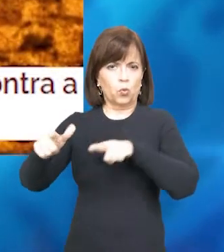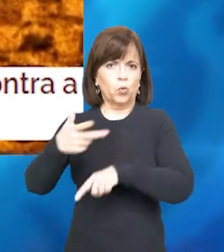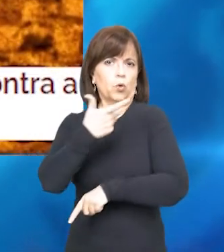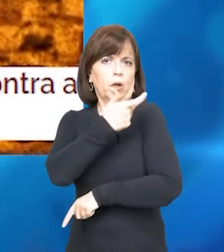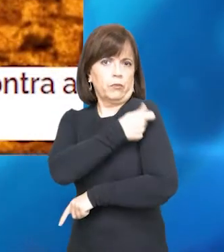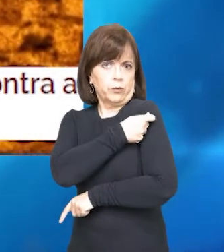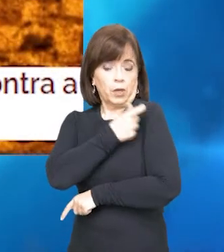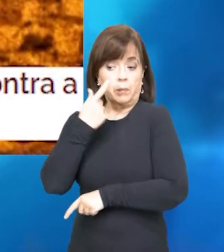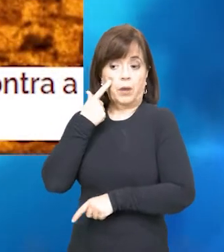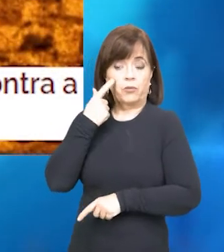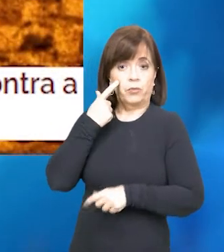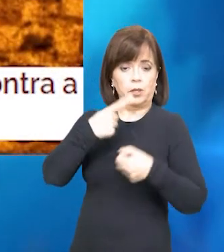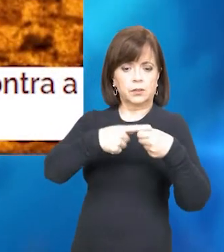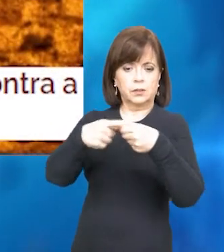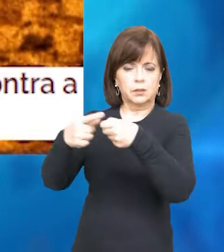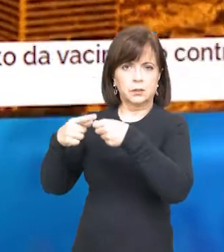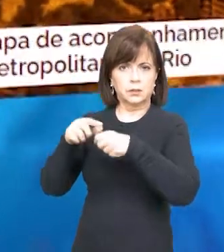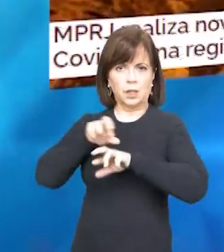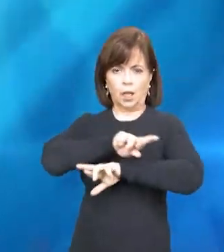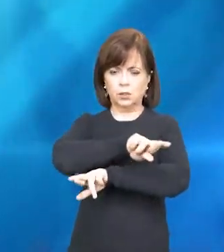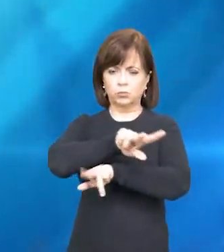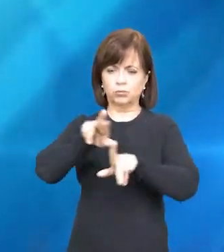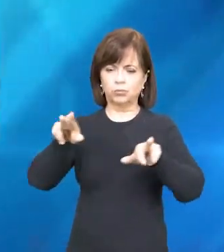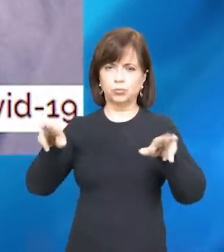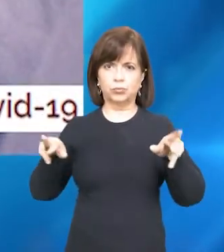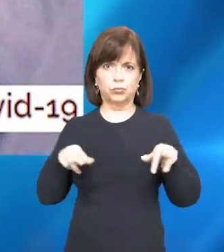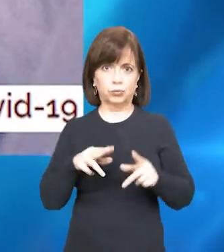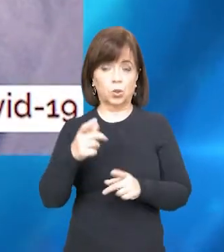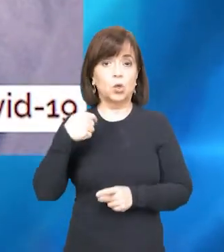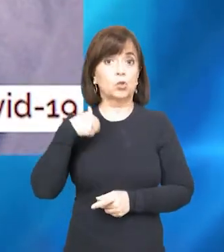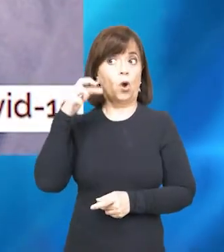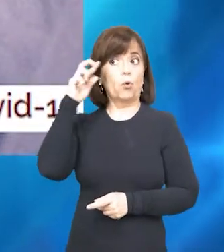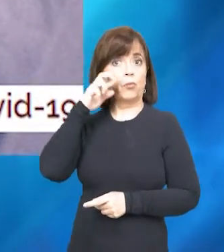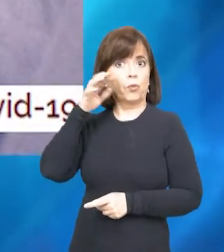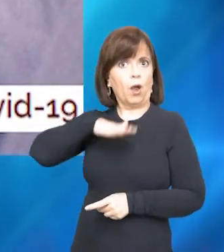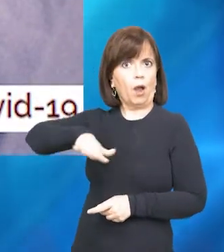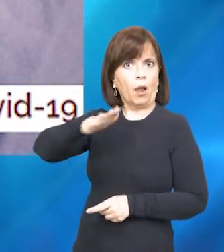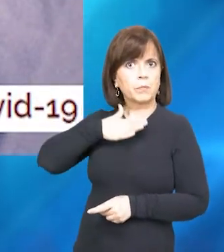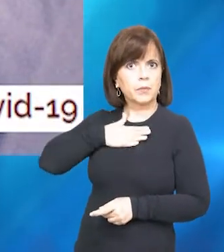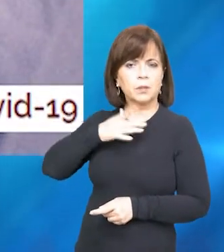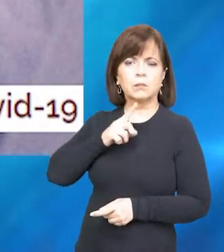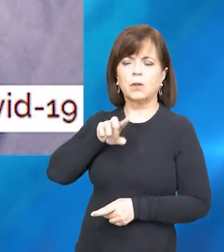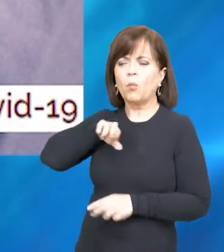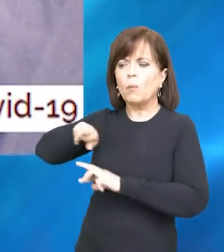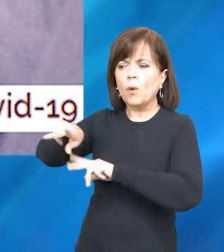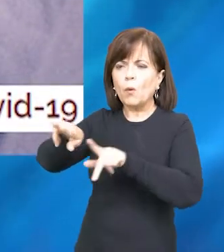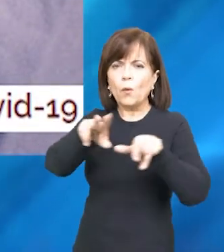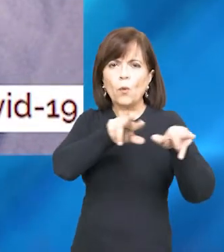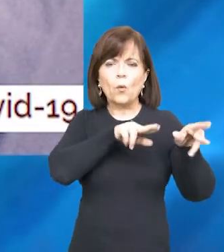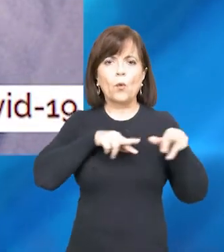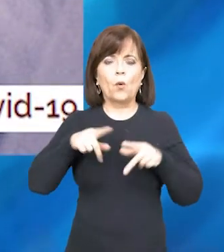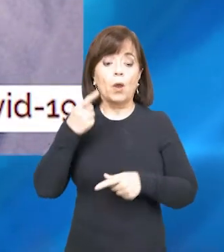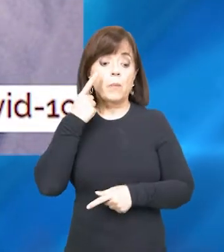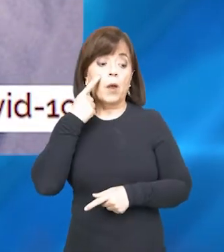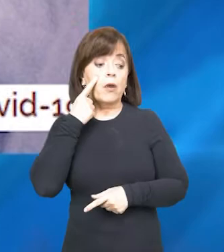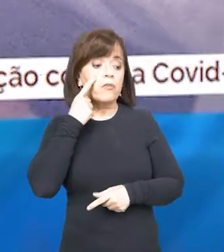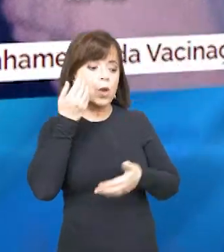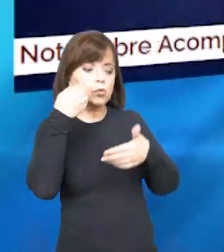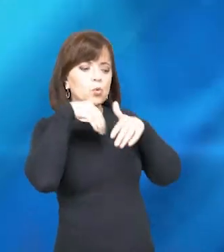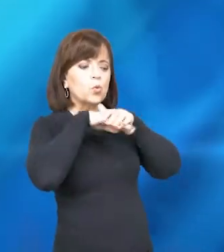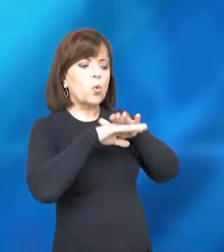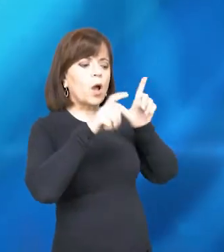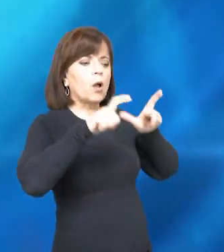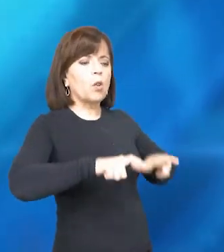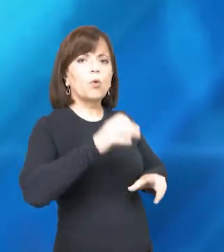cidades, não só a minha promotoria, como outras promotorias também têm feito isso, para verificar se o sistema de armazenamento está